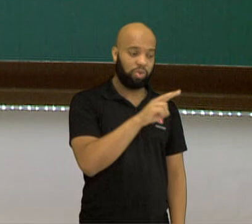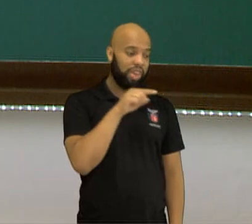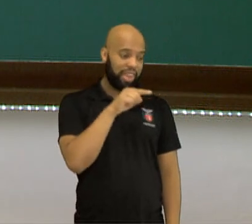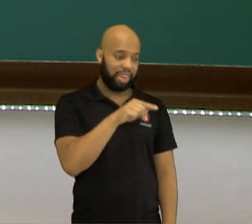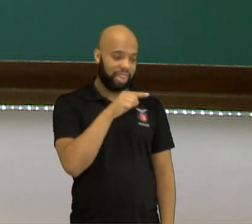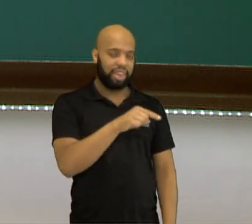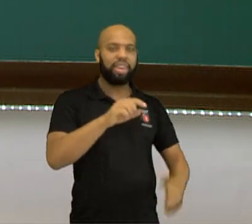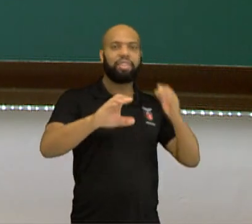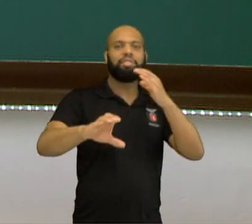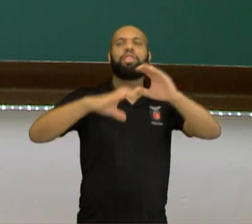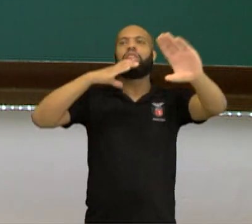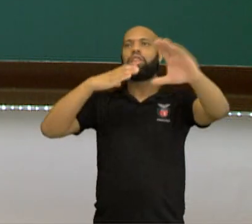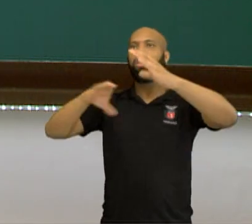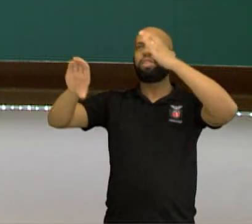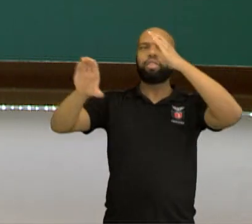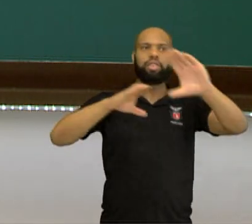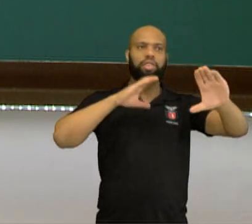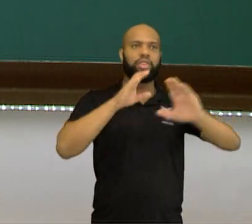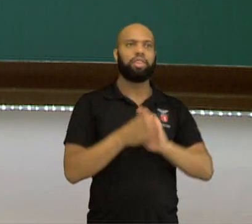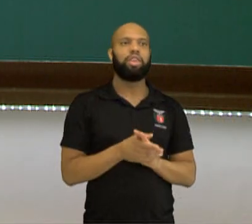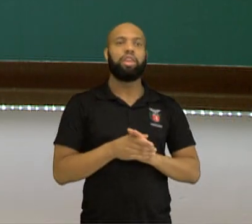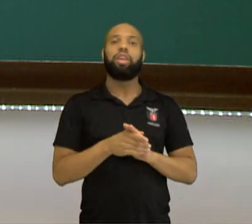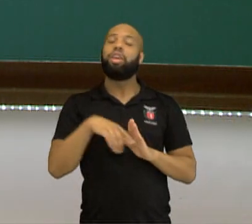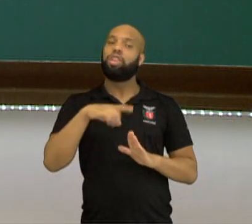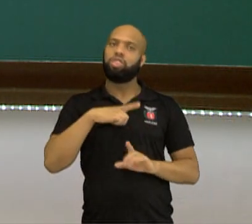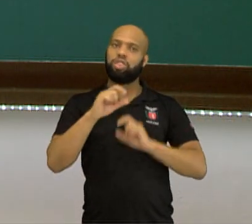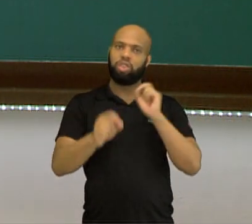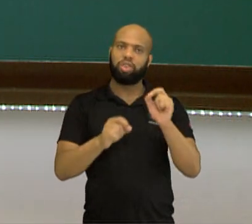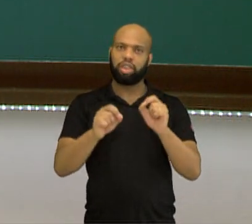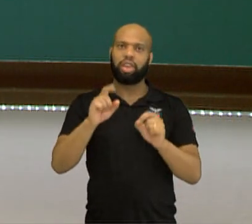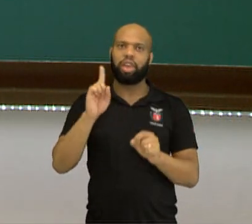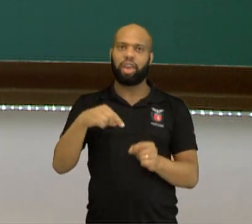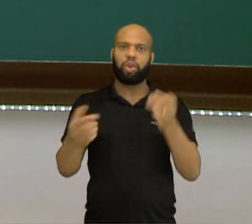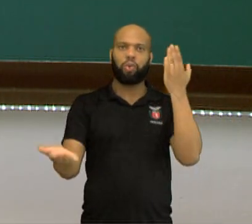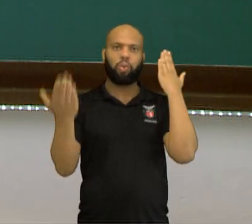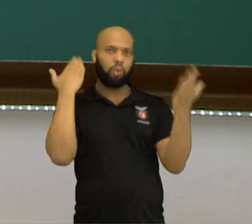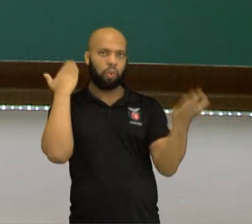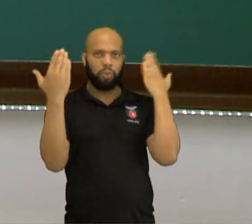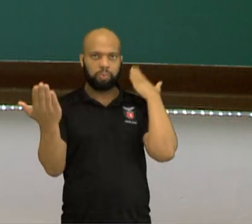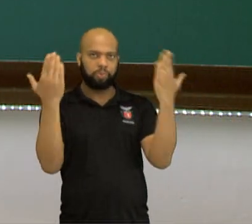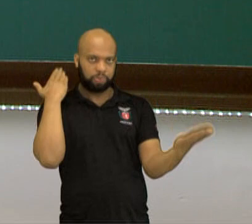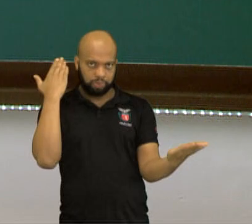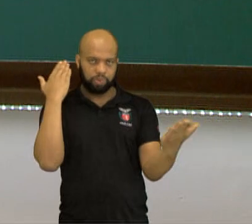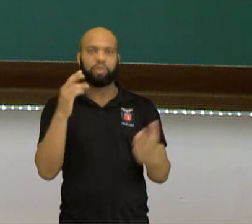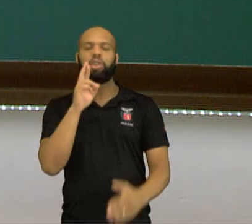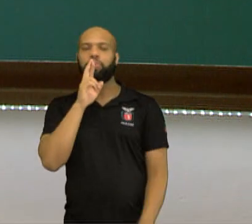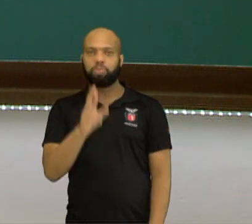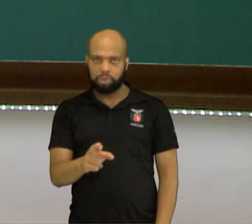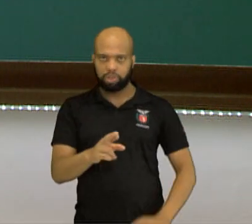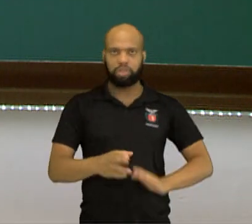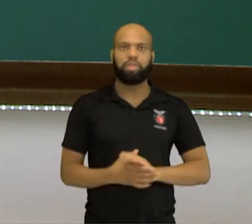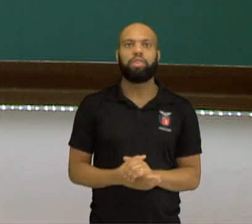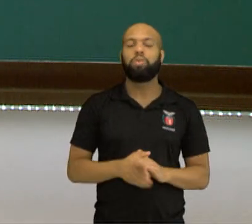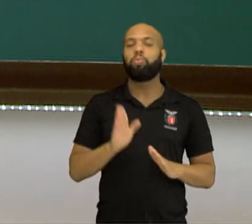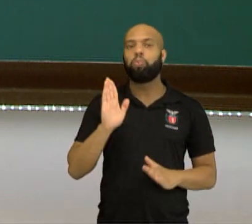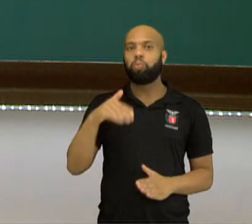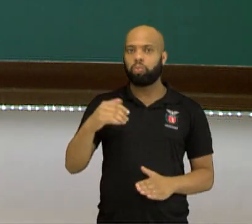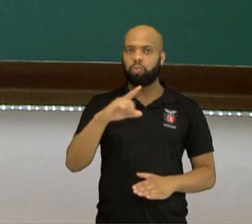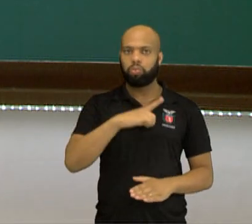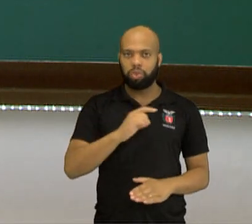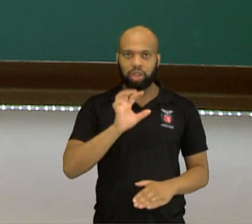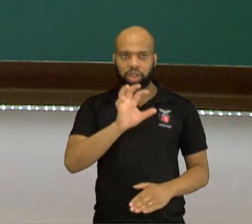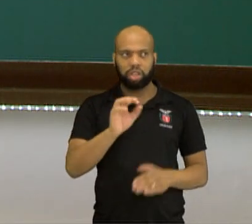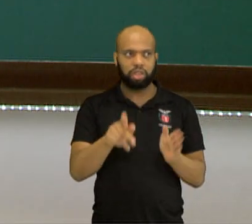ele cantava, né, e o coro respondia, né? Então, eles intercalavam essa questão